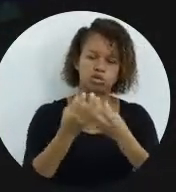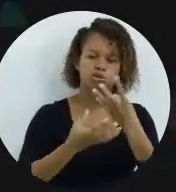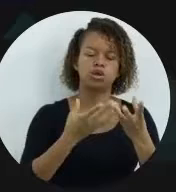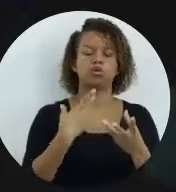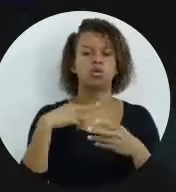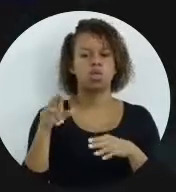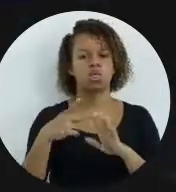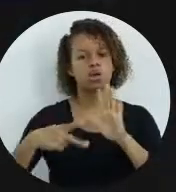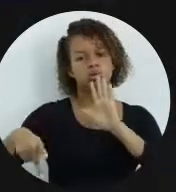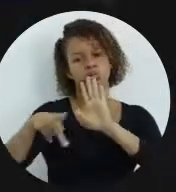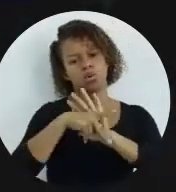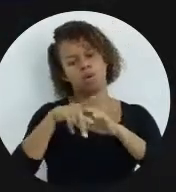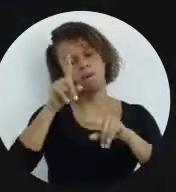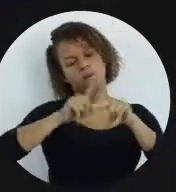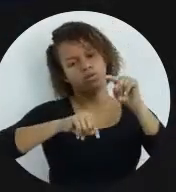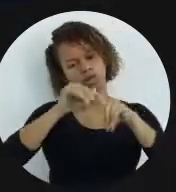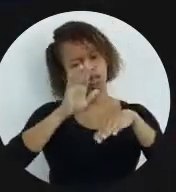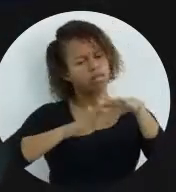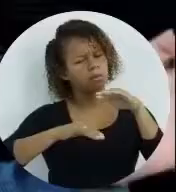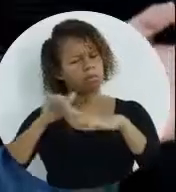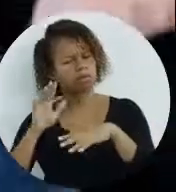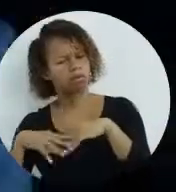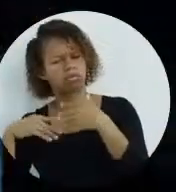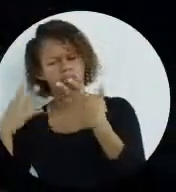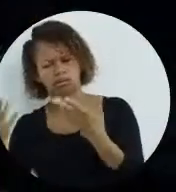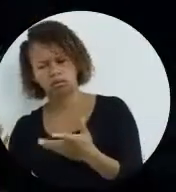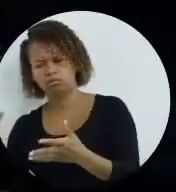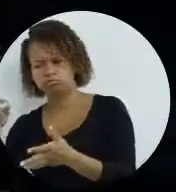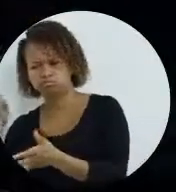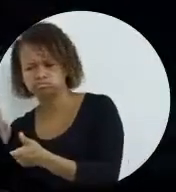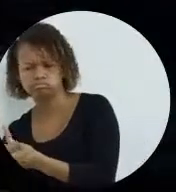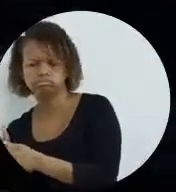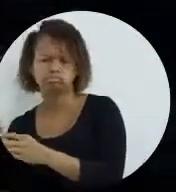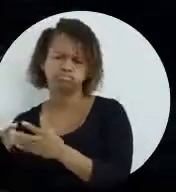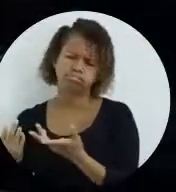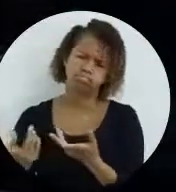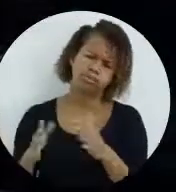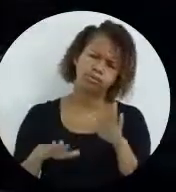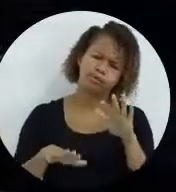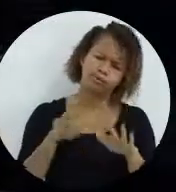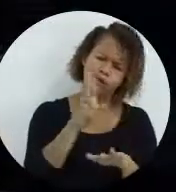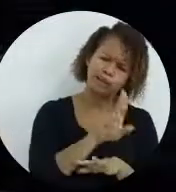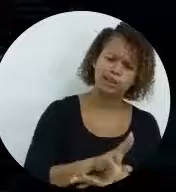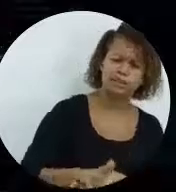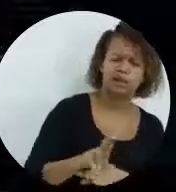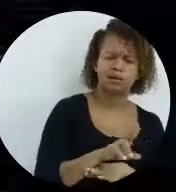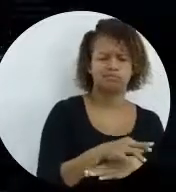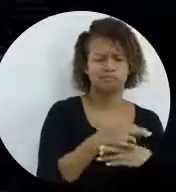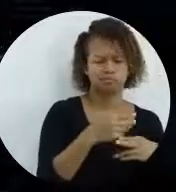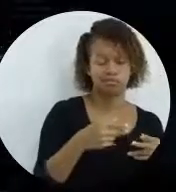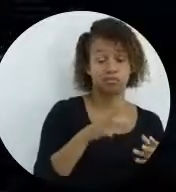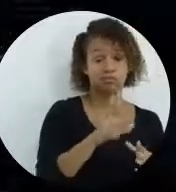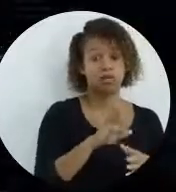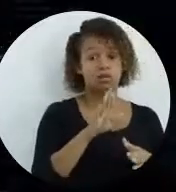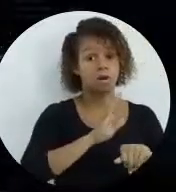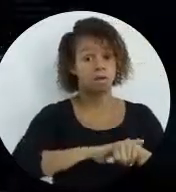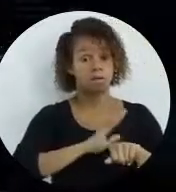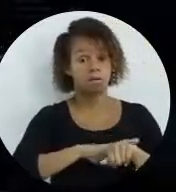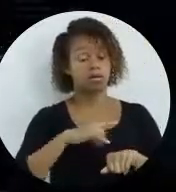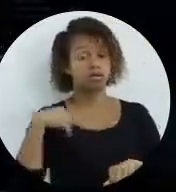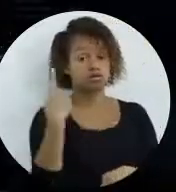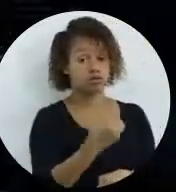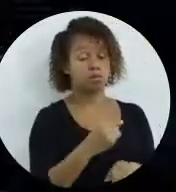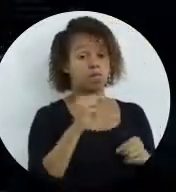nosso objeto, certo? Independente de a gente ter construído de forma literal ou utilizando o comando new, em qualquer momento a gente